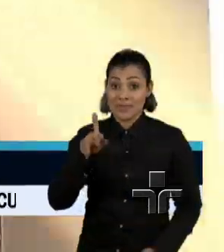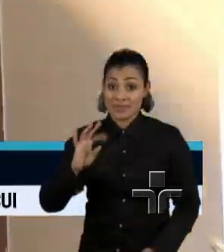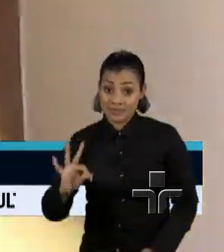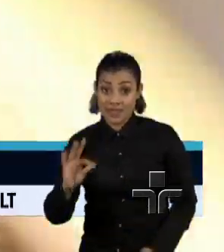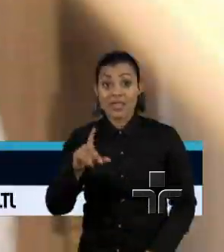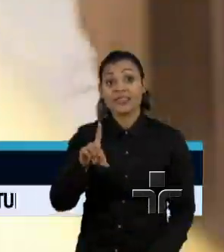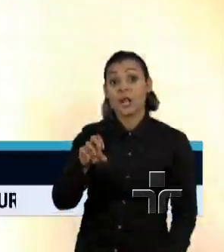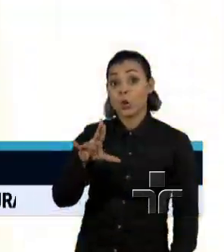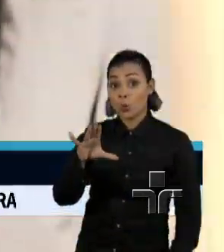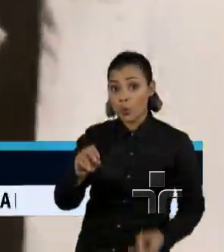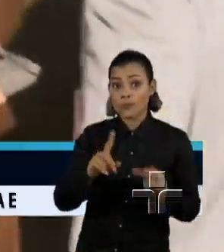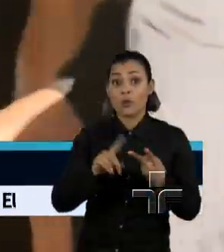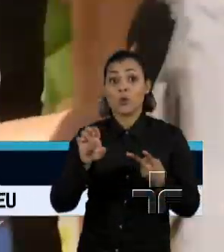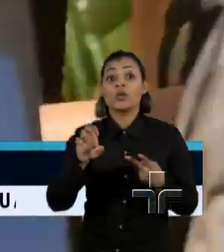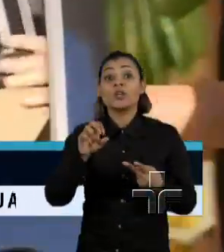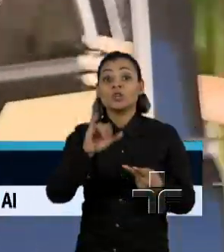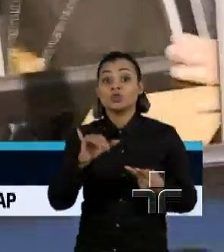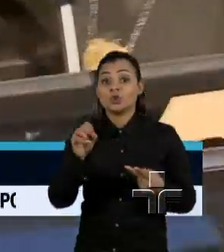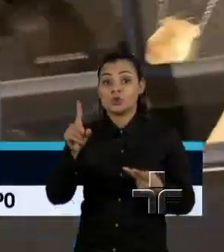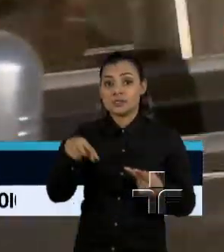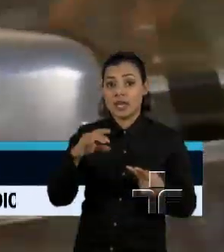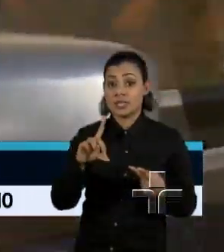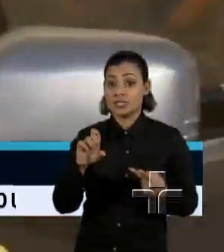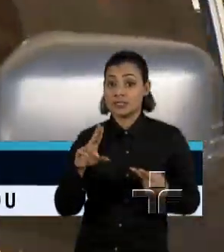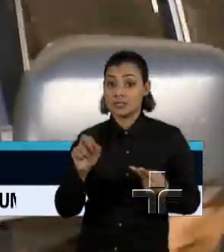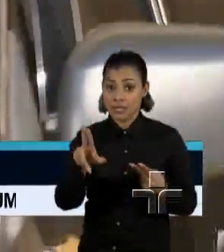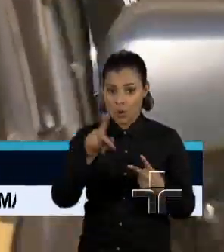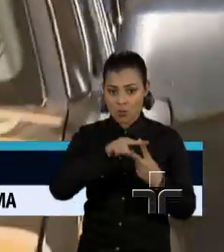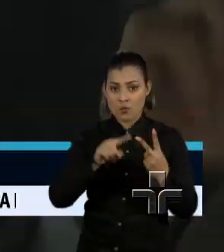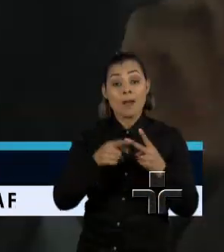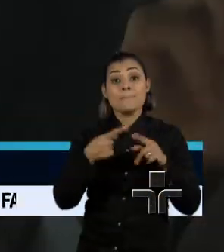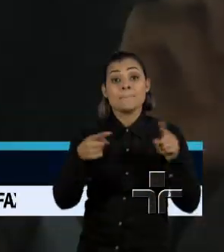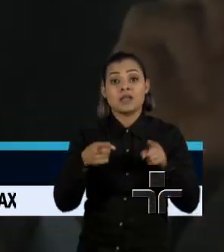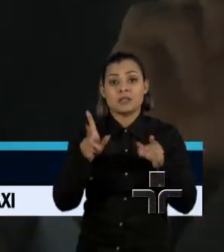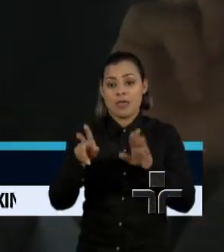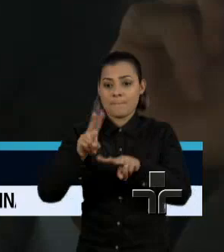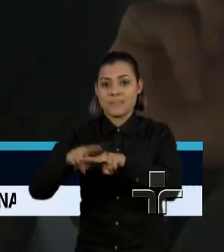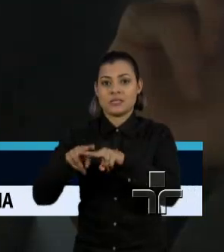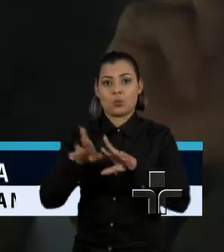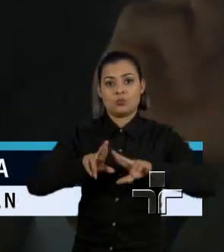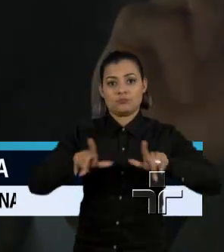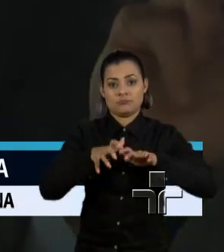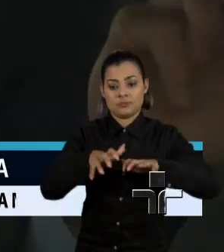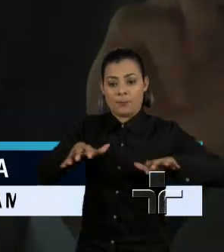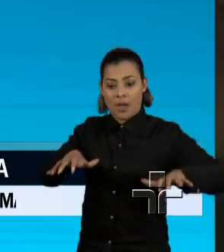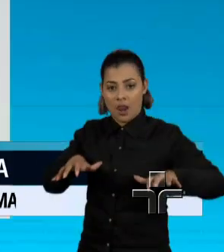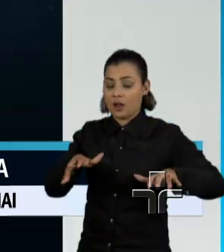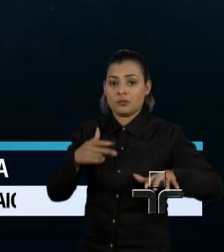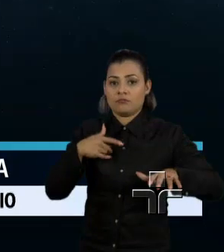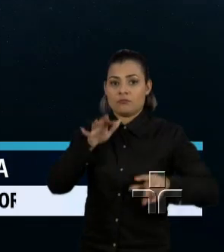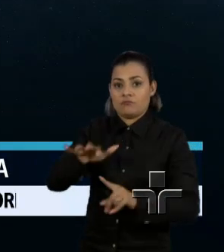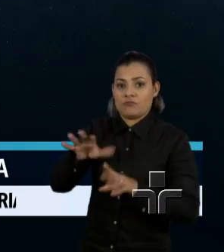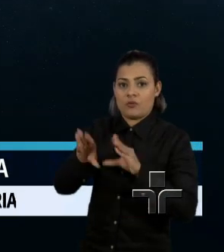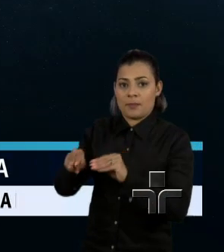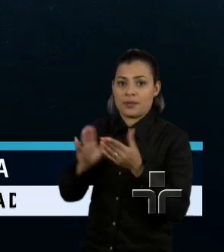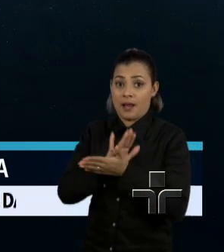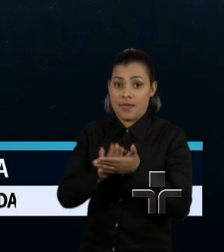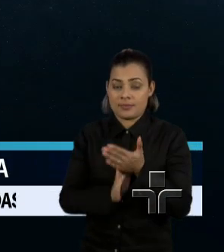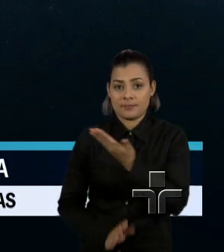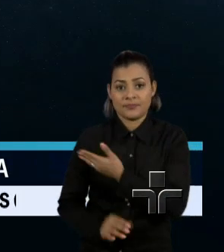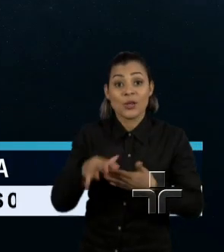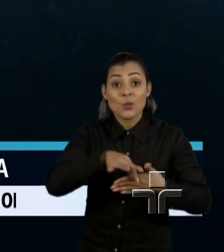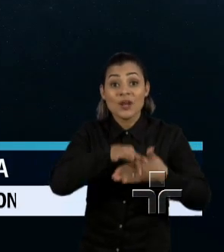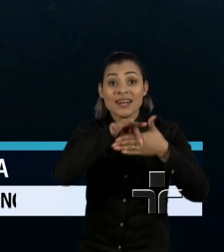e o ex-ministro José Dirceu. Mas eles ficam em uma galeria separada, que não foi afetada pelo motim. O